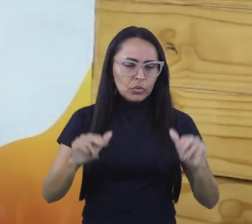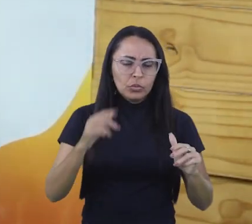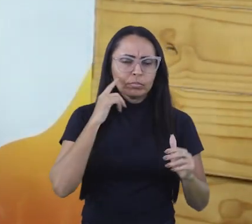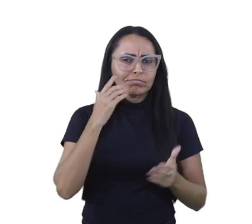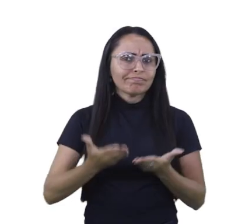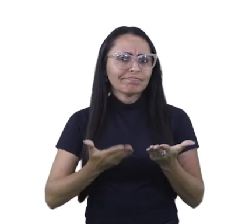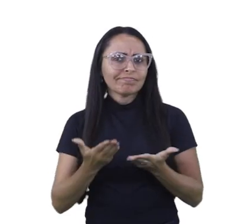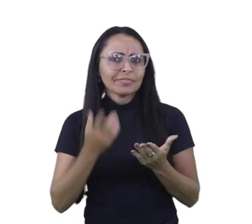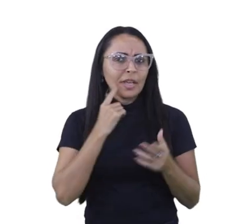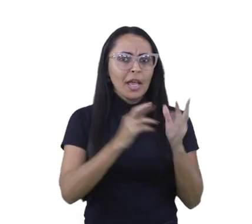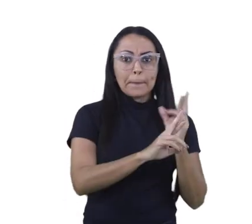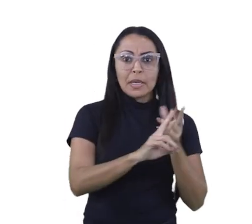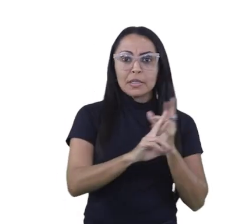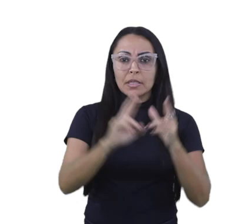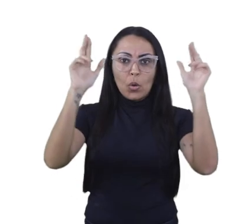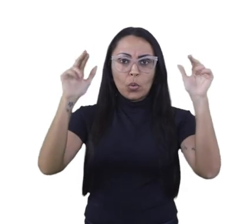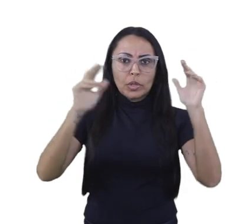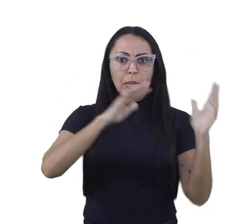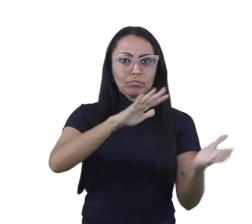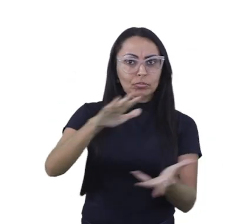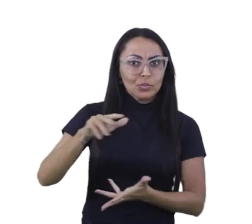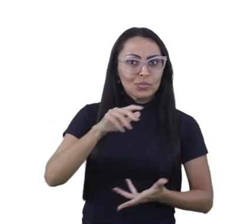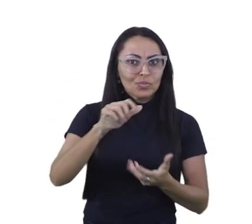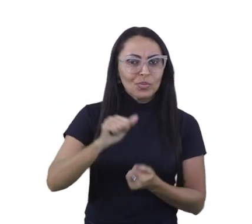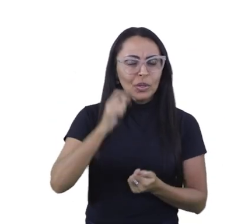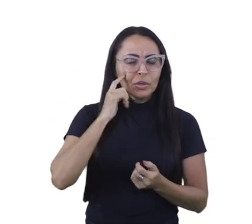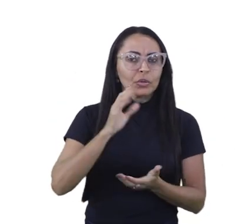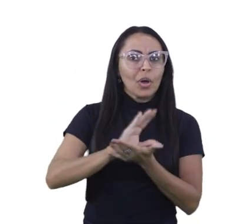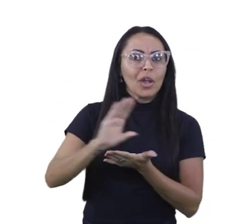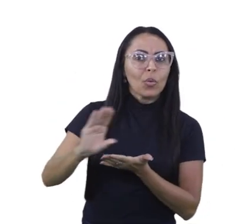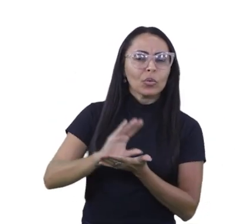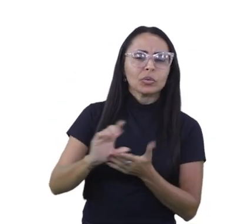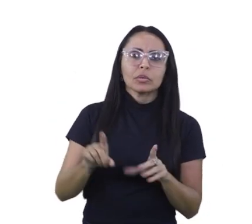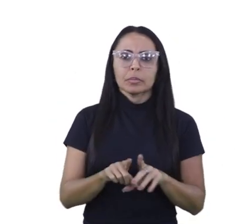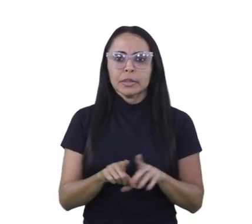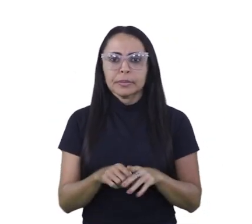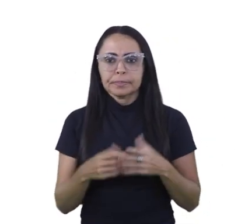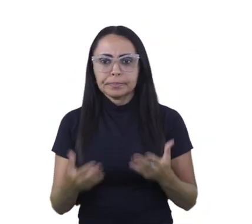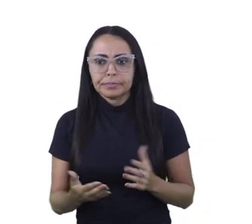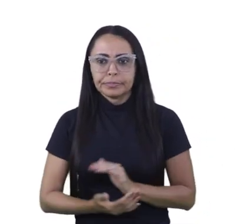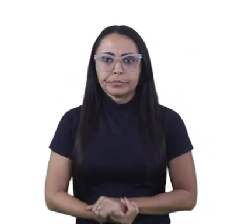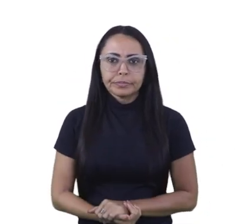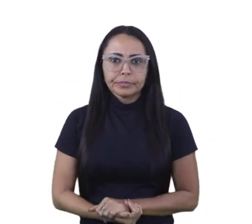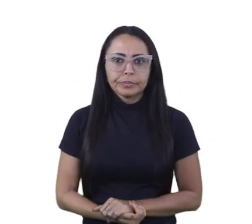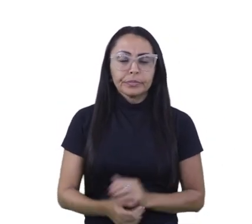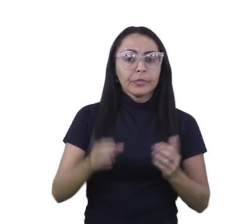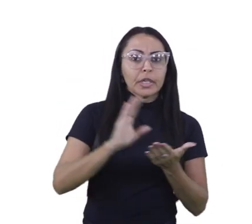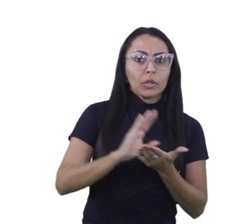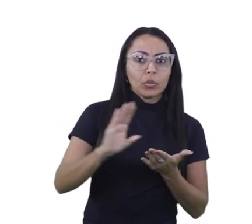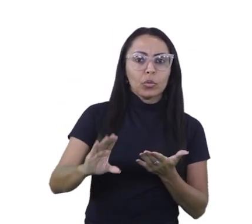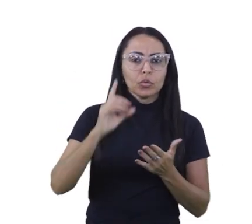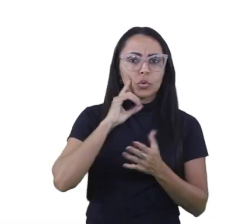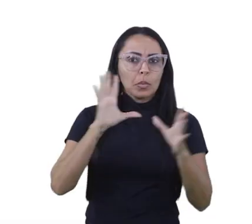para representar o tema global de um recurso por meio de um código. Eita, aqui ficou complexo. Recurso por meio de